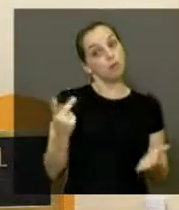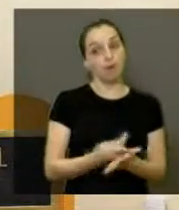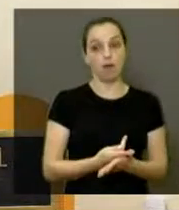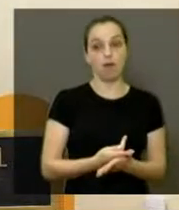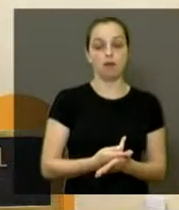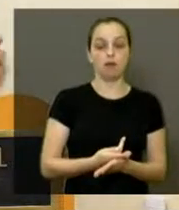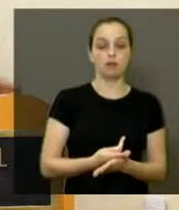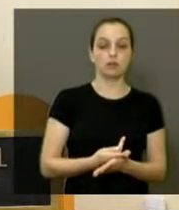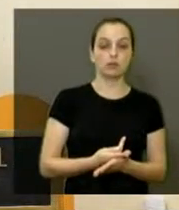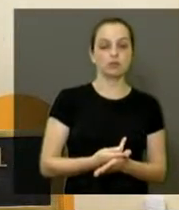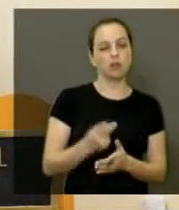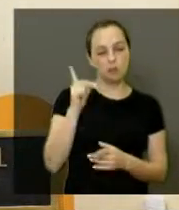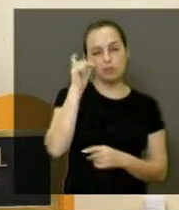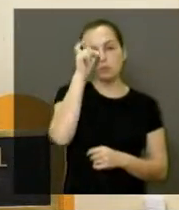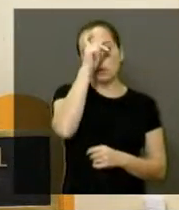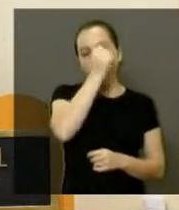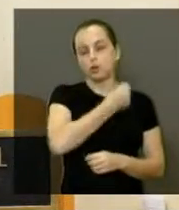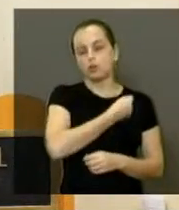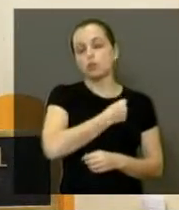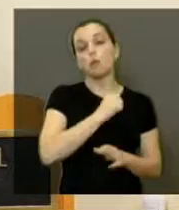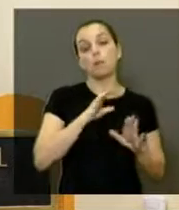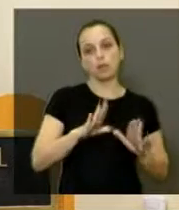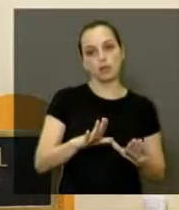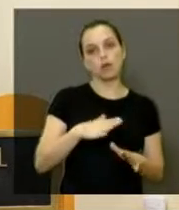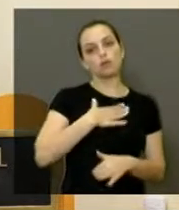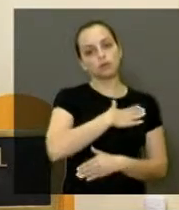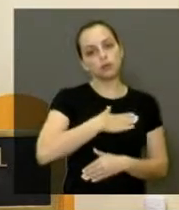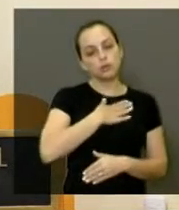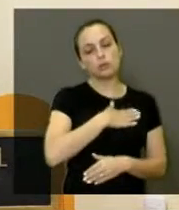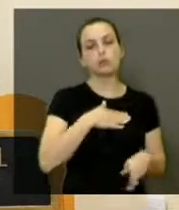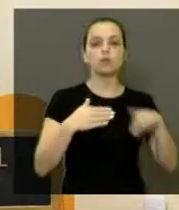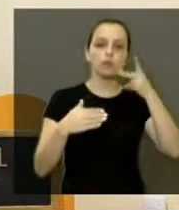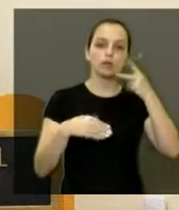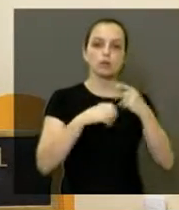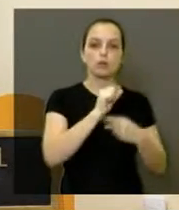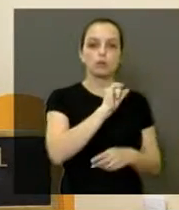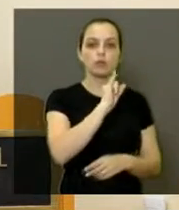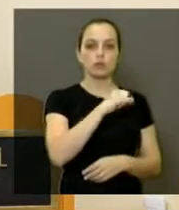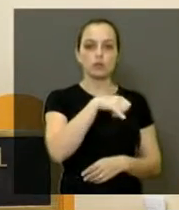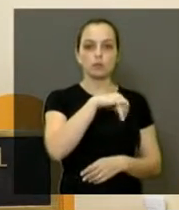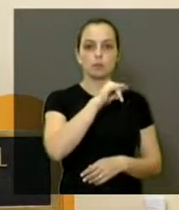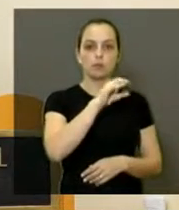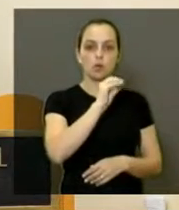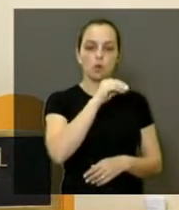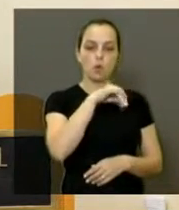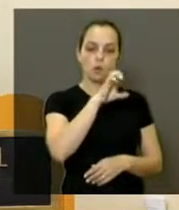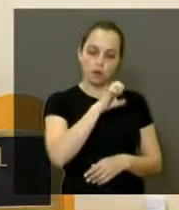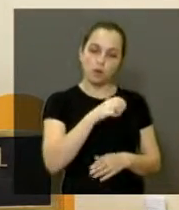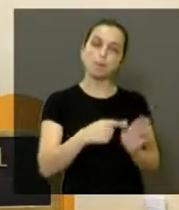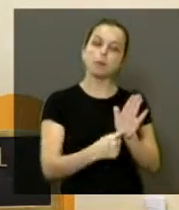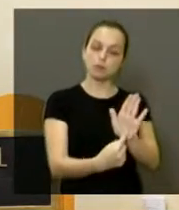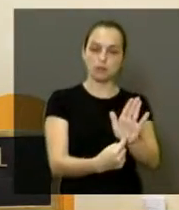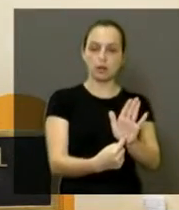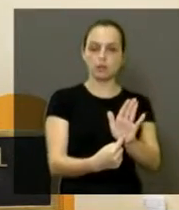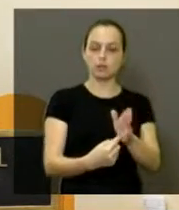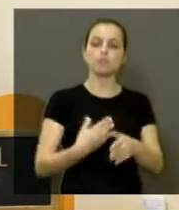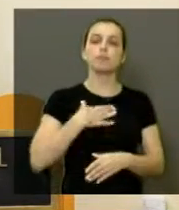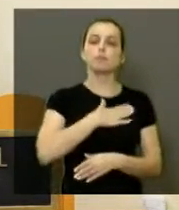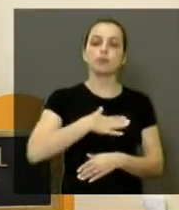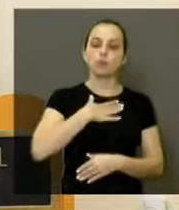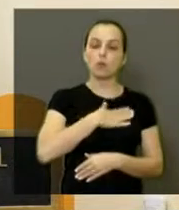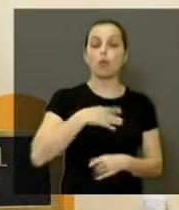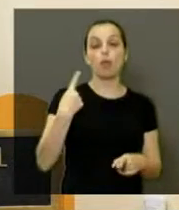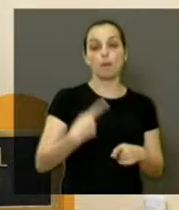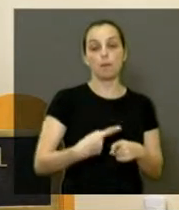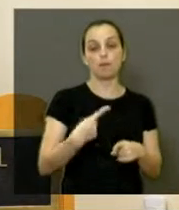vezes tem uma certa dificuldade com o número, então eu gostaria que o vereador Simeone trouxesse esse valor. E gostaria, porque